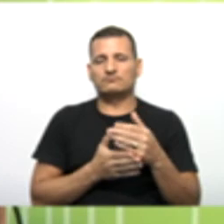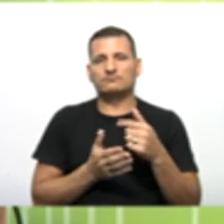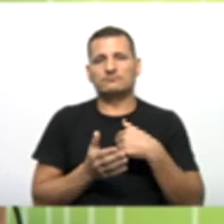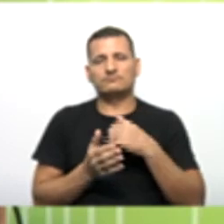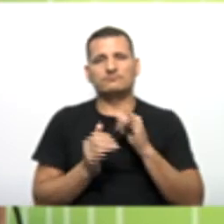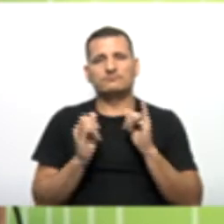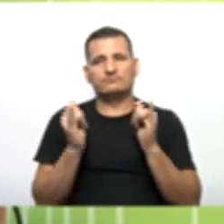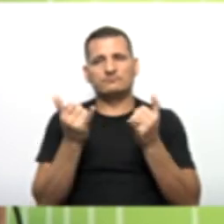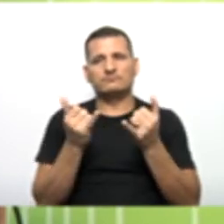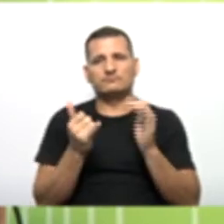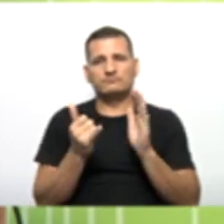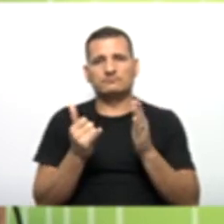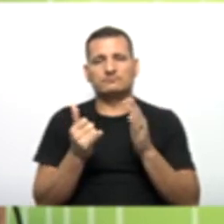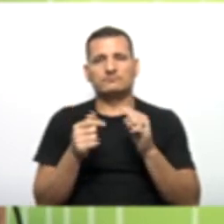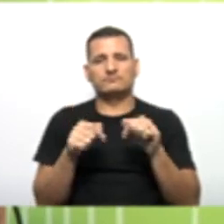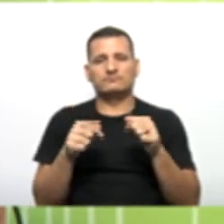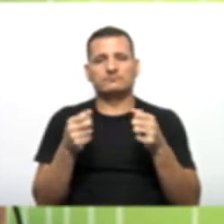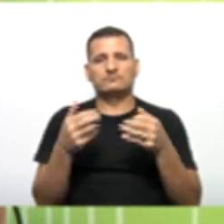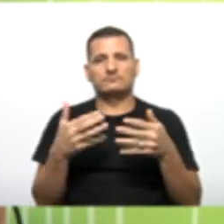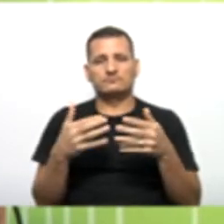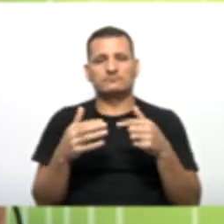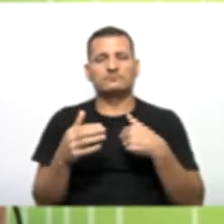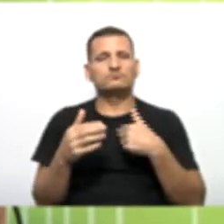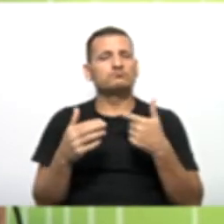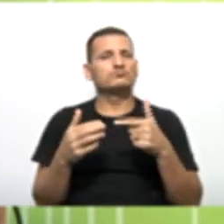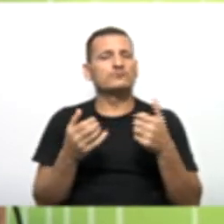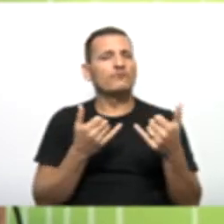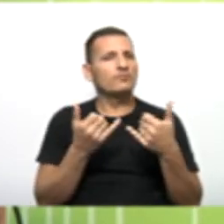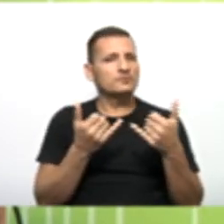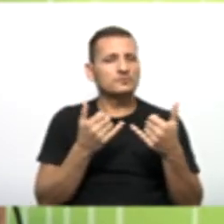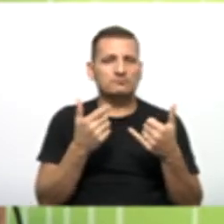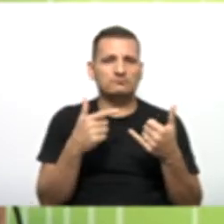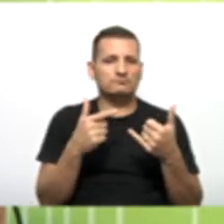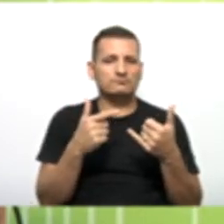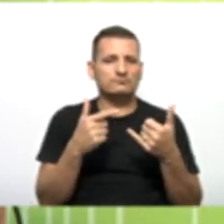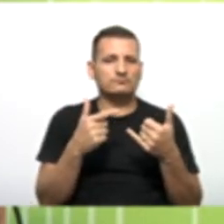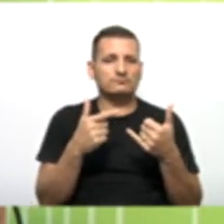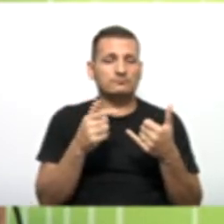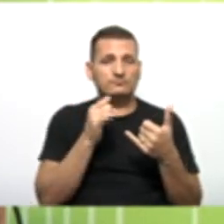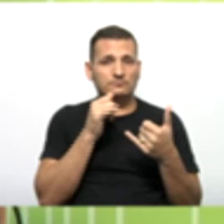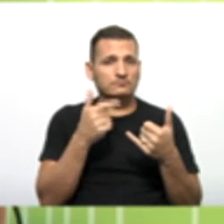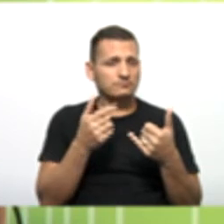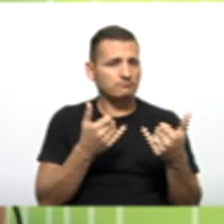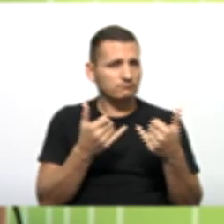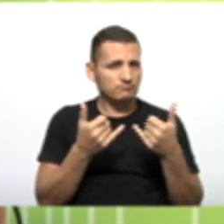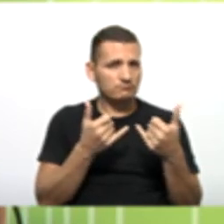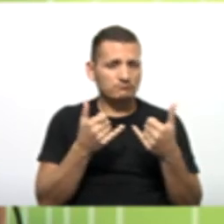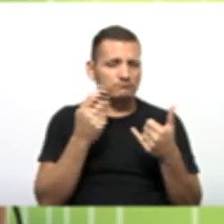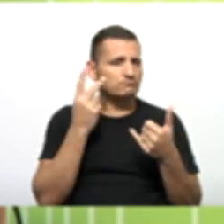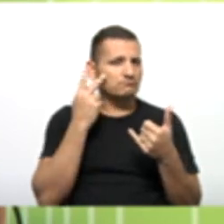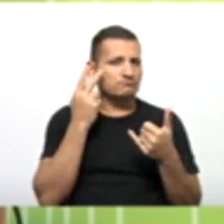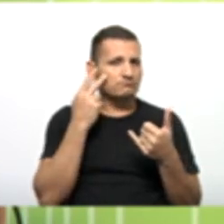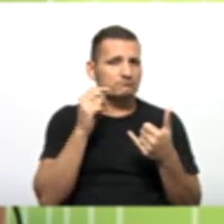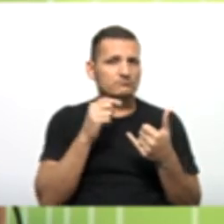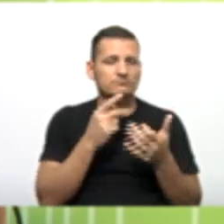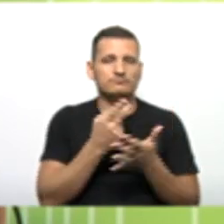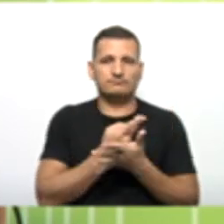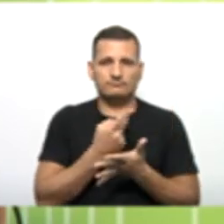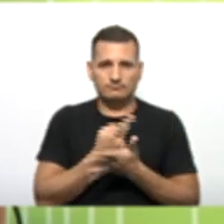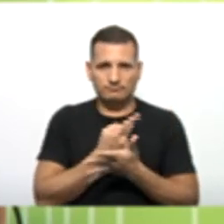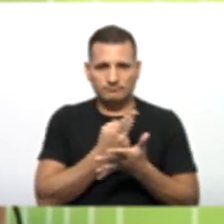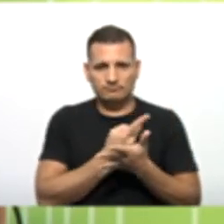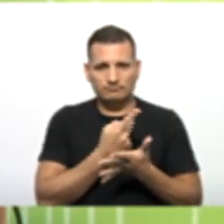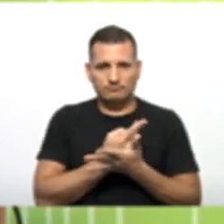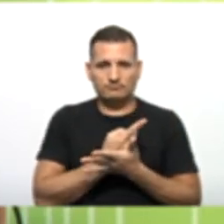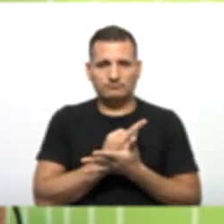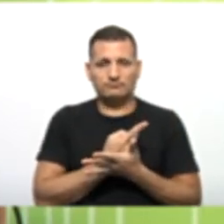gente já falou aqui que a gente não tem muita informação. Se a gente não tem muita informação, é comum que a gente acabe errando. Então,